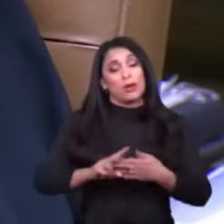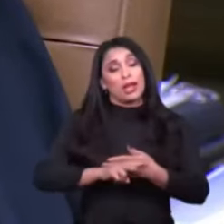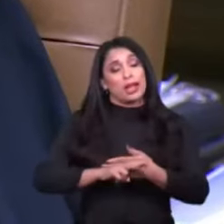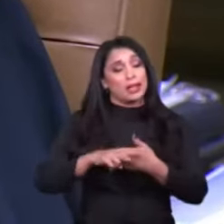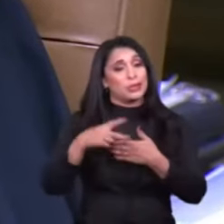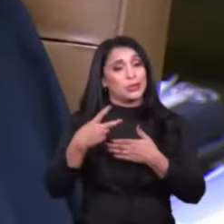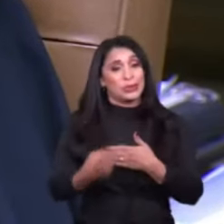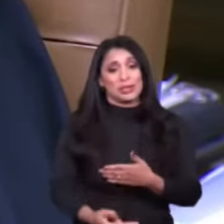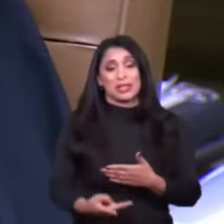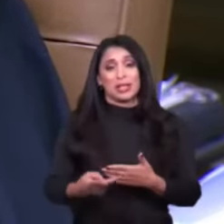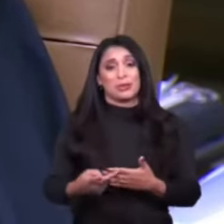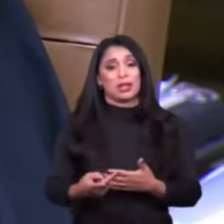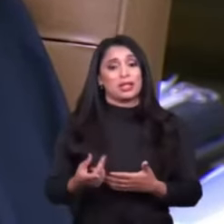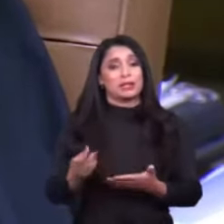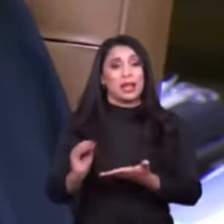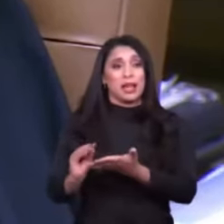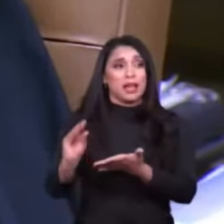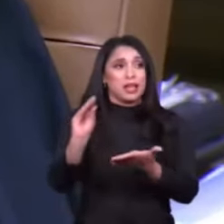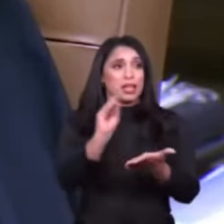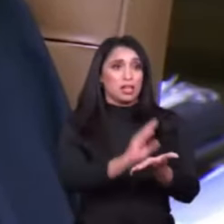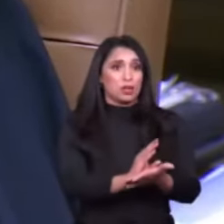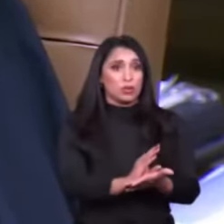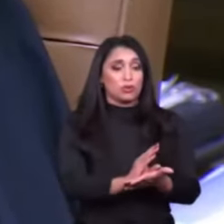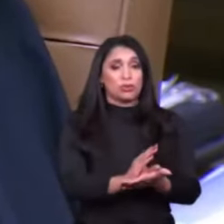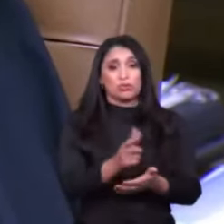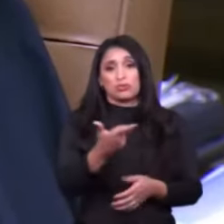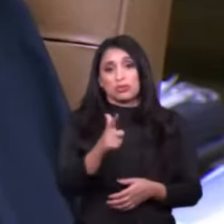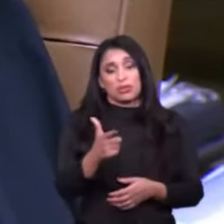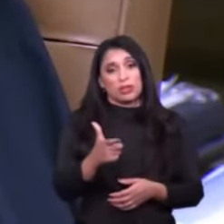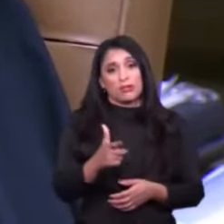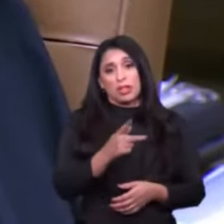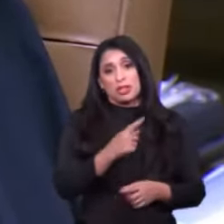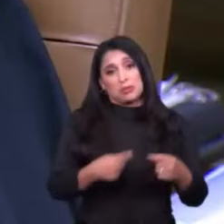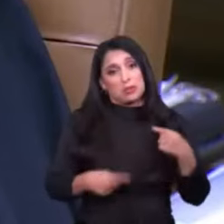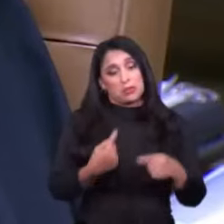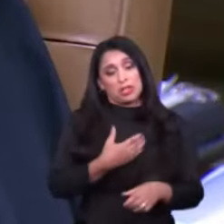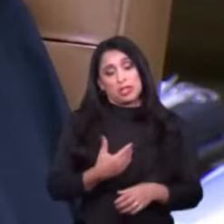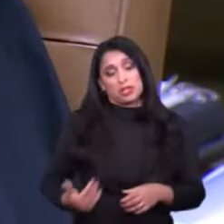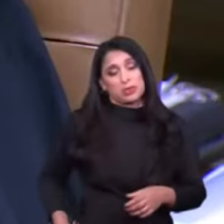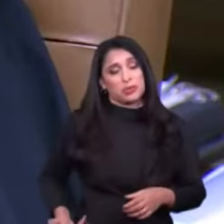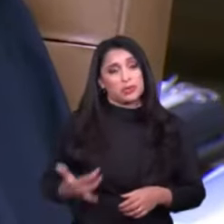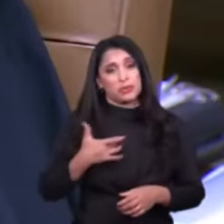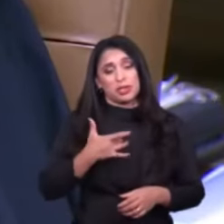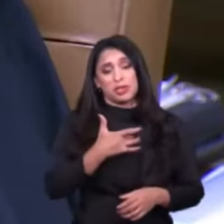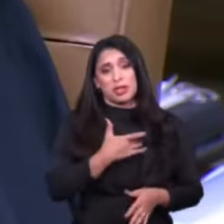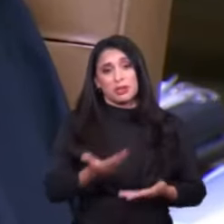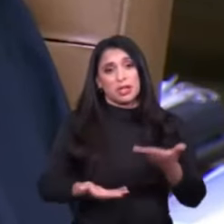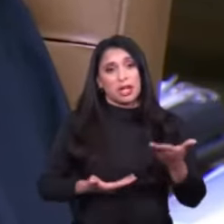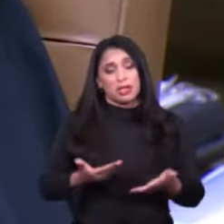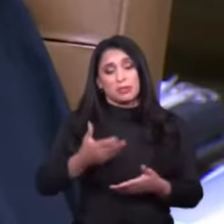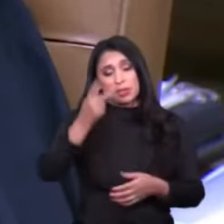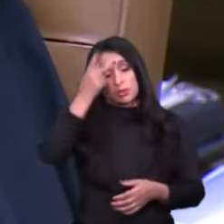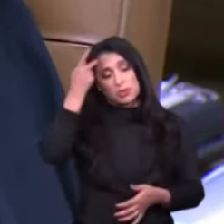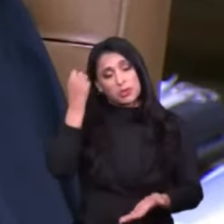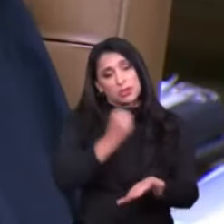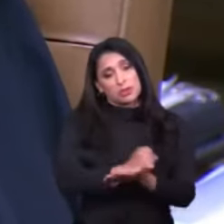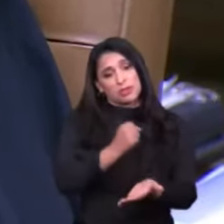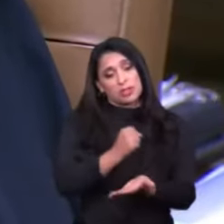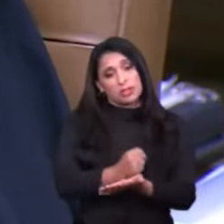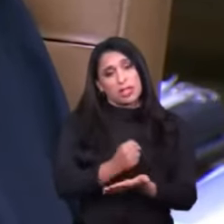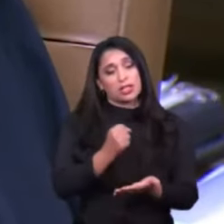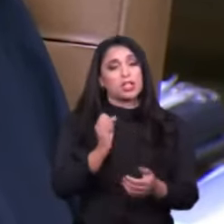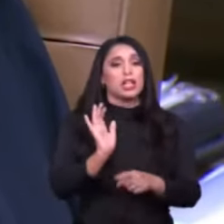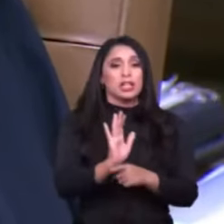nenhum novo recurso advindo dessa mudança será aportado para políticas públicas de saúde com tratamento de viciados e amparo social destes e de